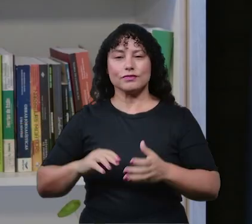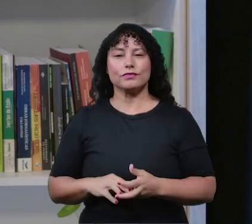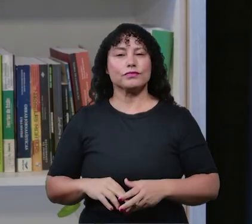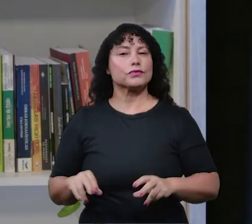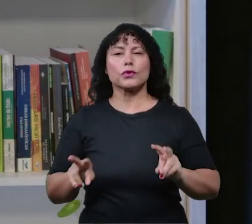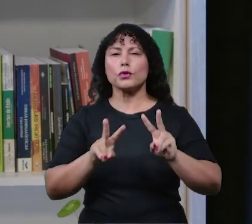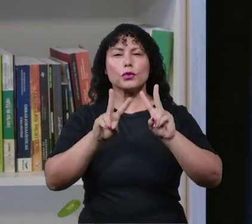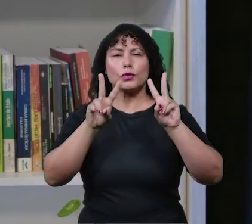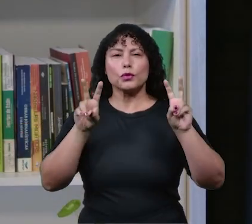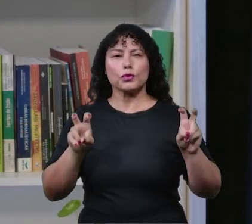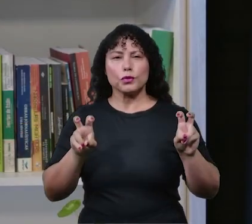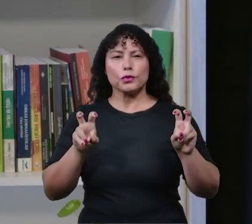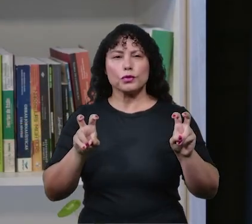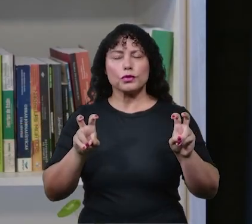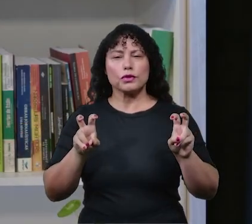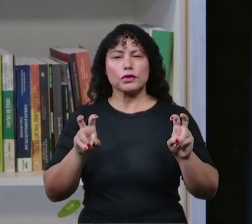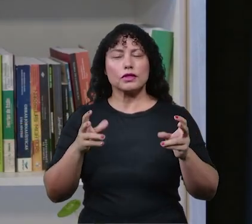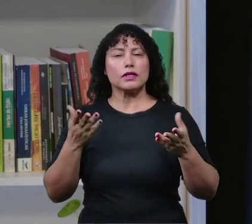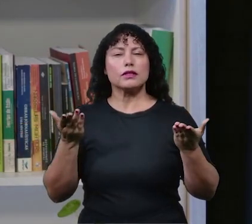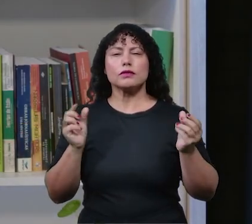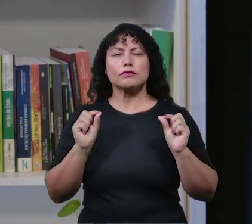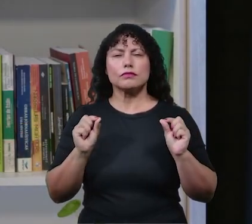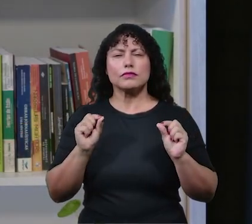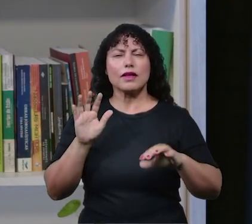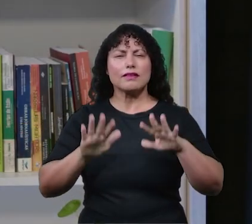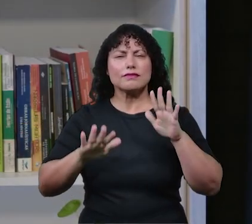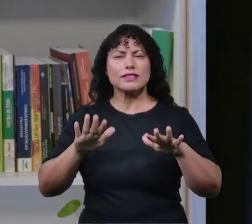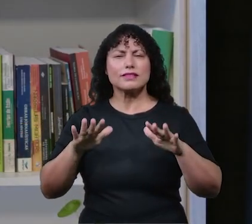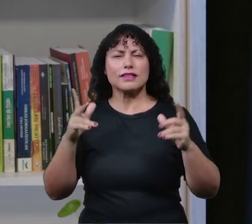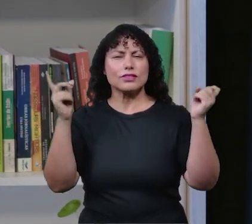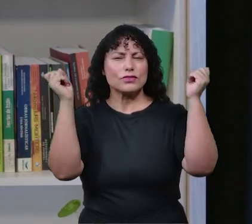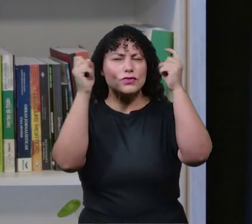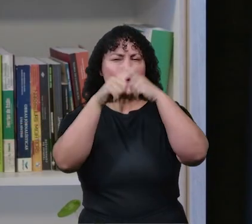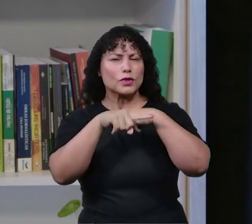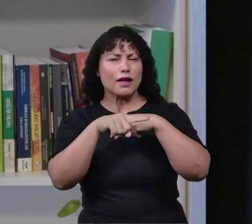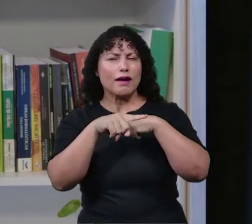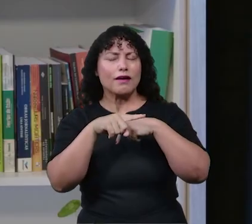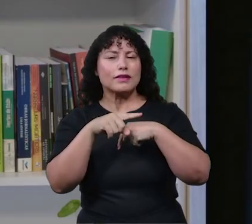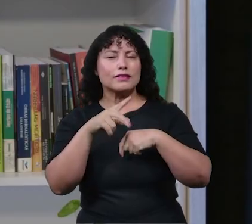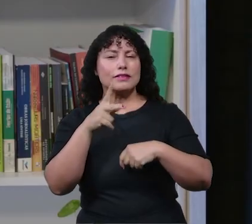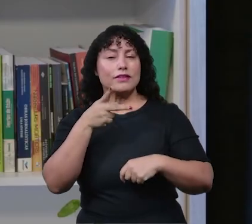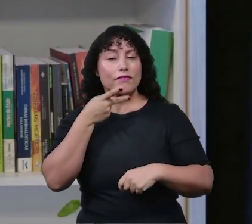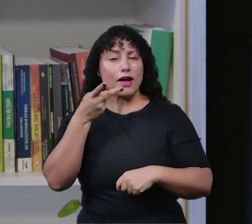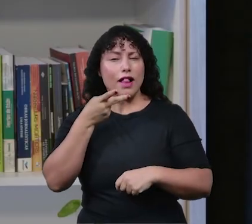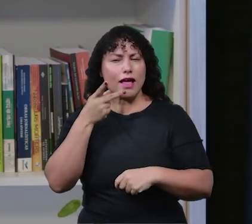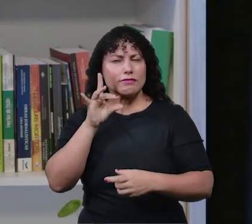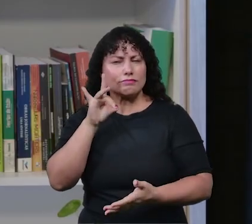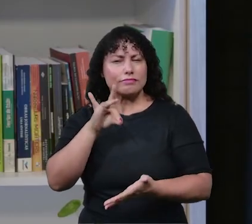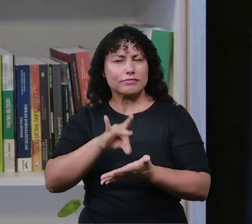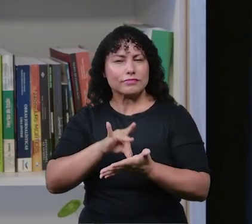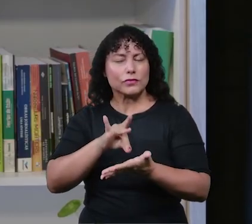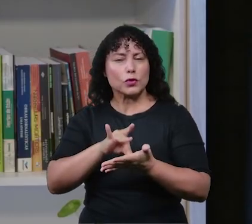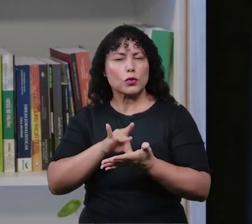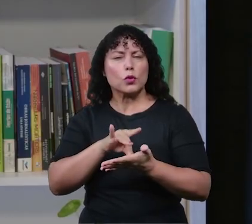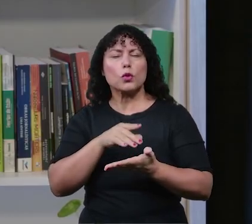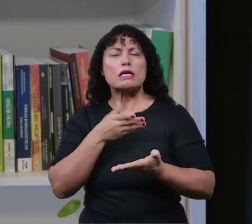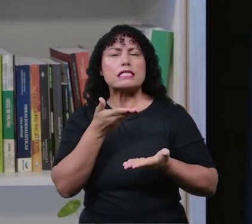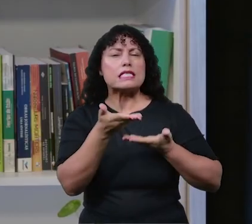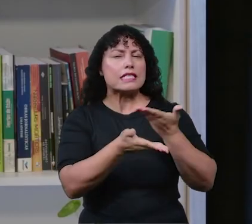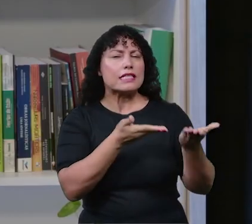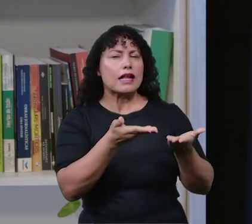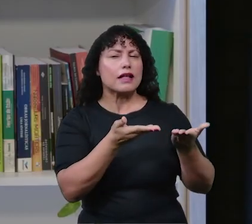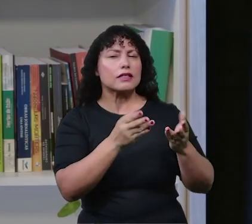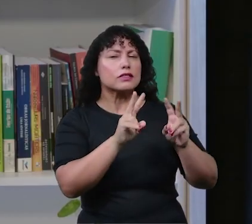O que são emoções? Às vezes a gente tem uma dificuldade, de dizer concretamente do que se